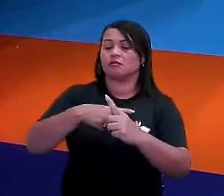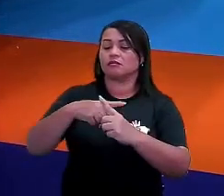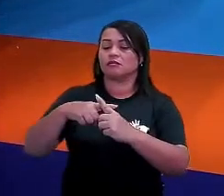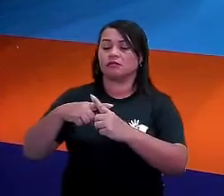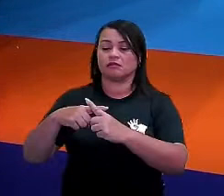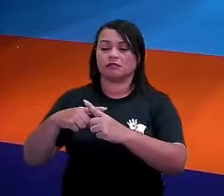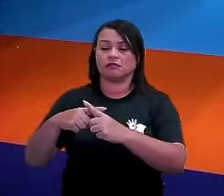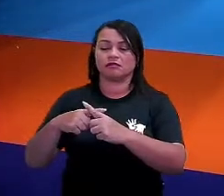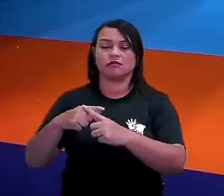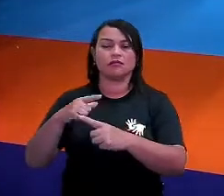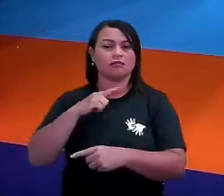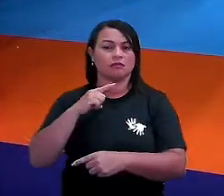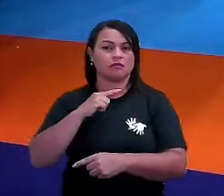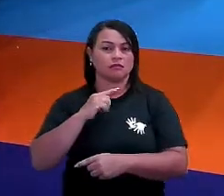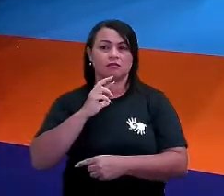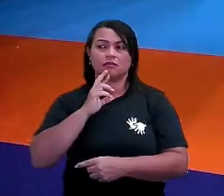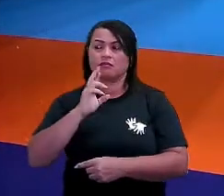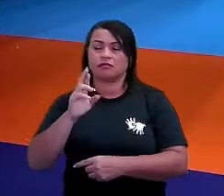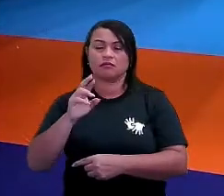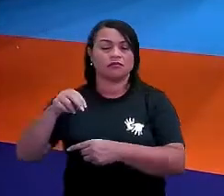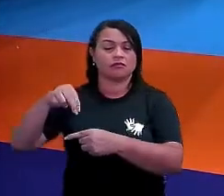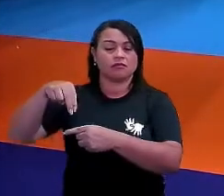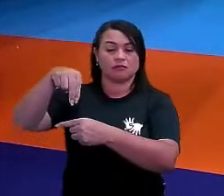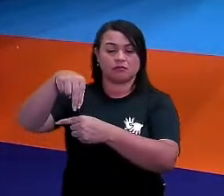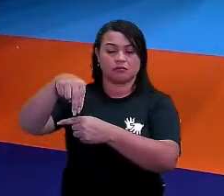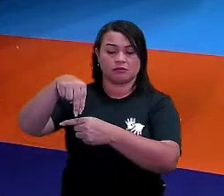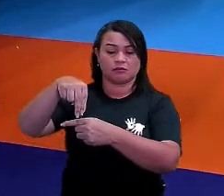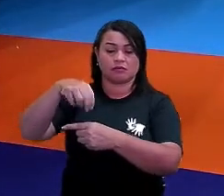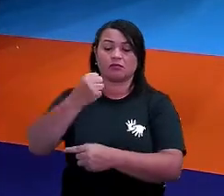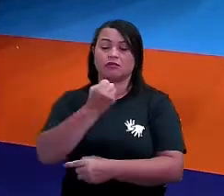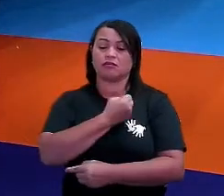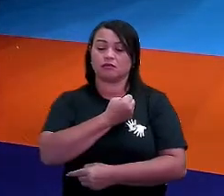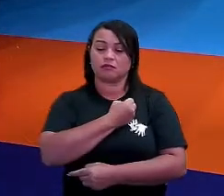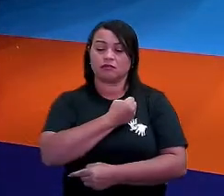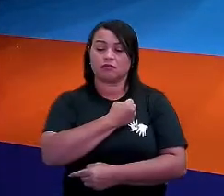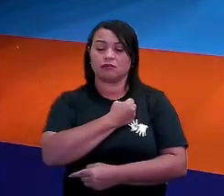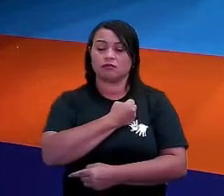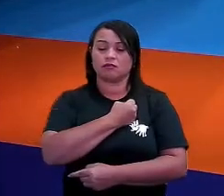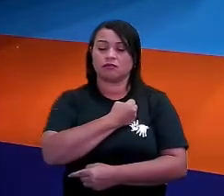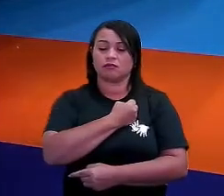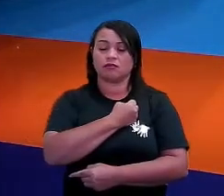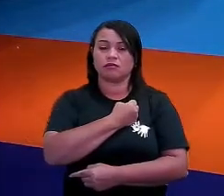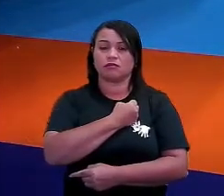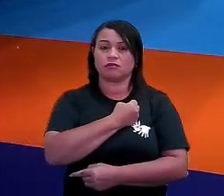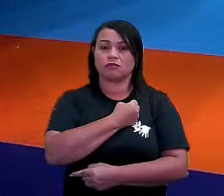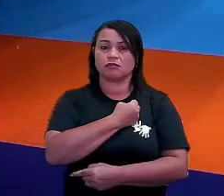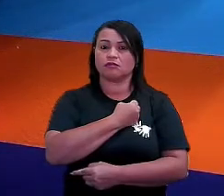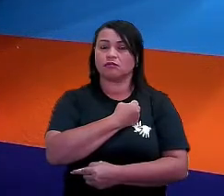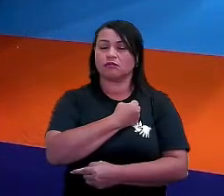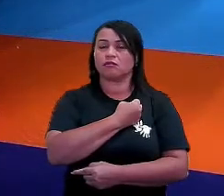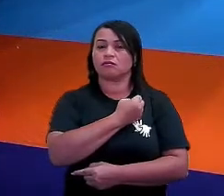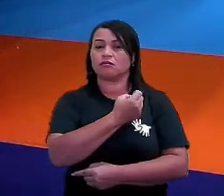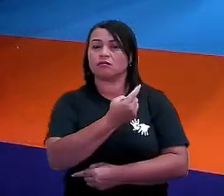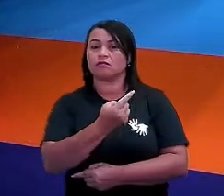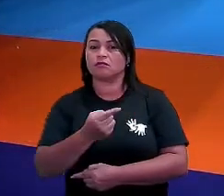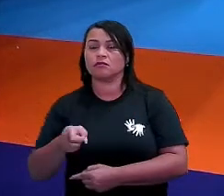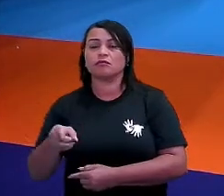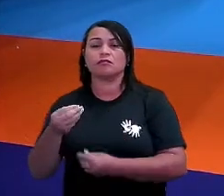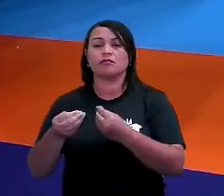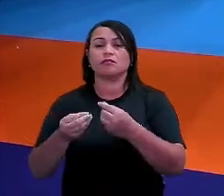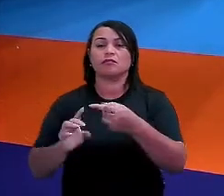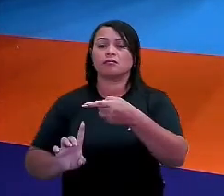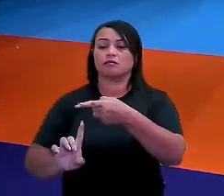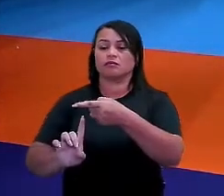para obter o numerador e os números do meio para obter o